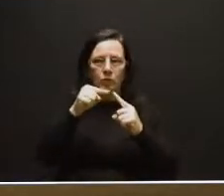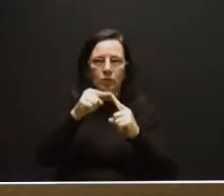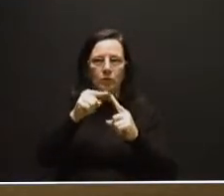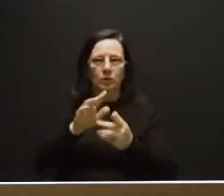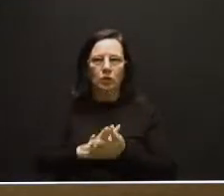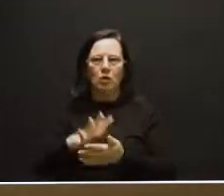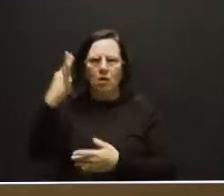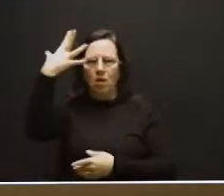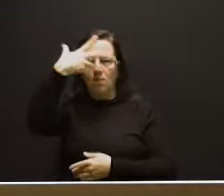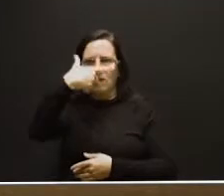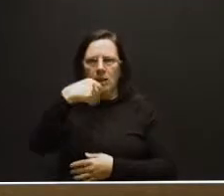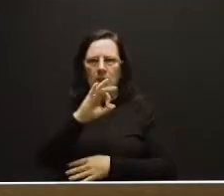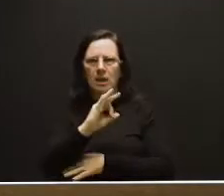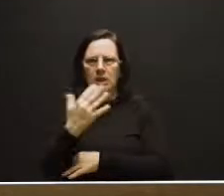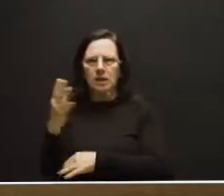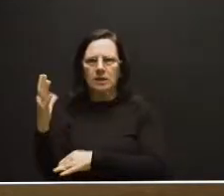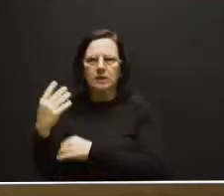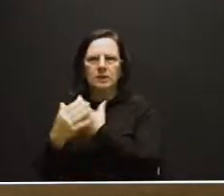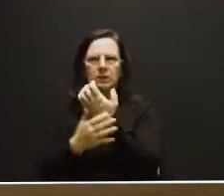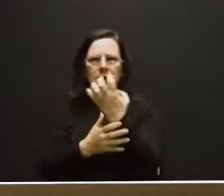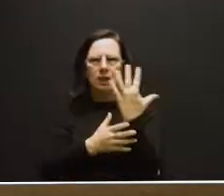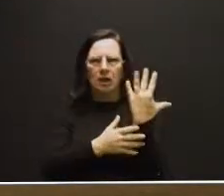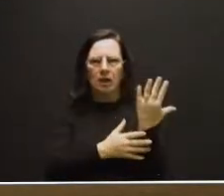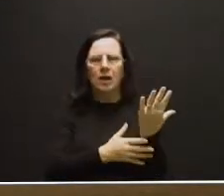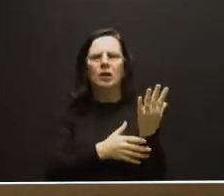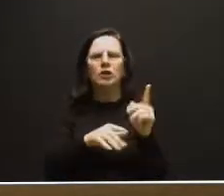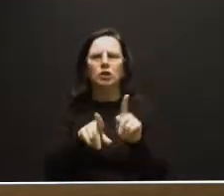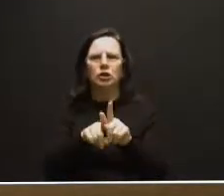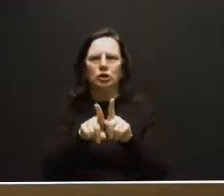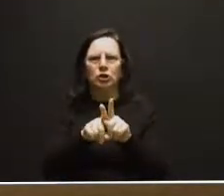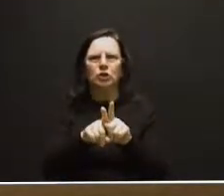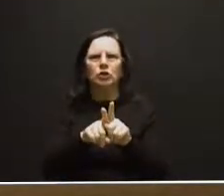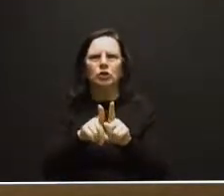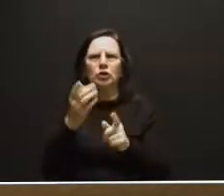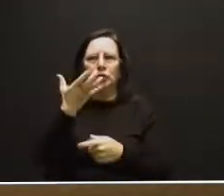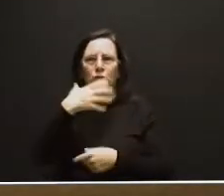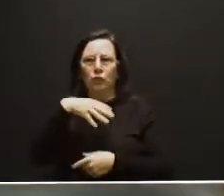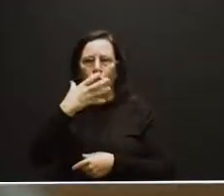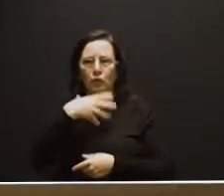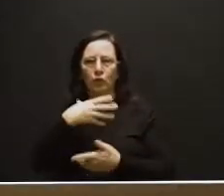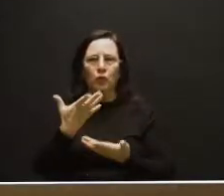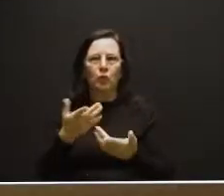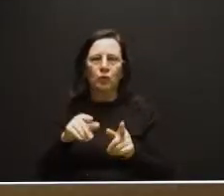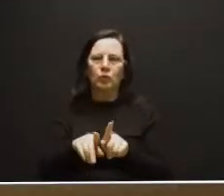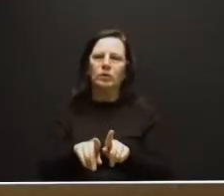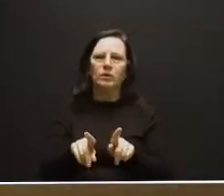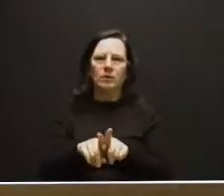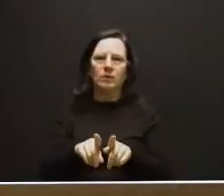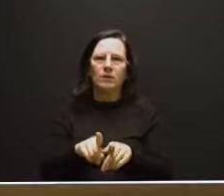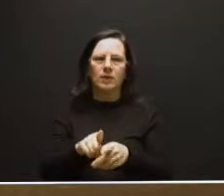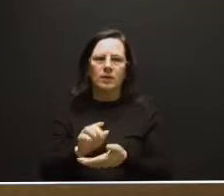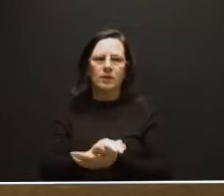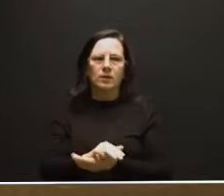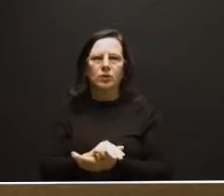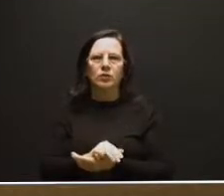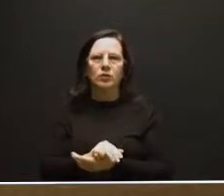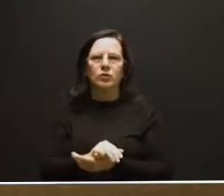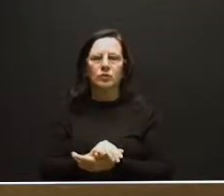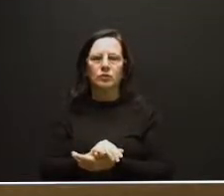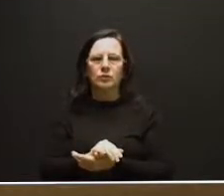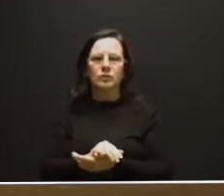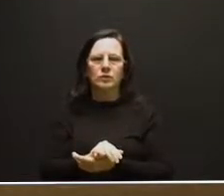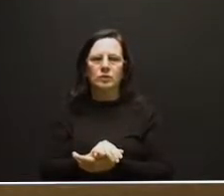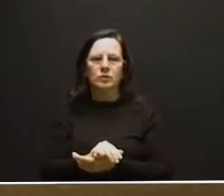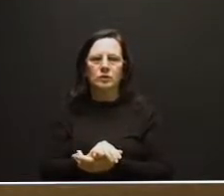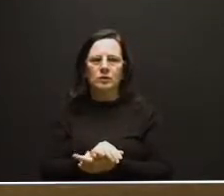embelezar a cidade é proporcionar árvores frutíferas mas é um projeto que visa é de cunho educacional